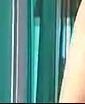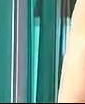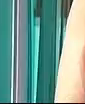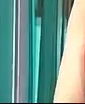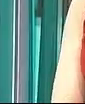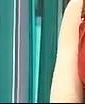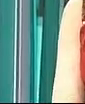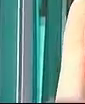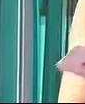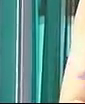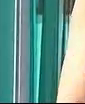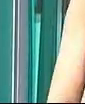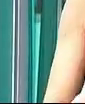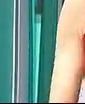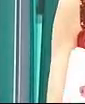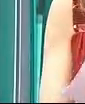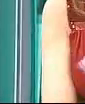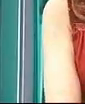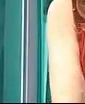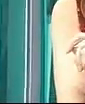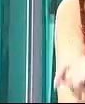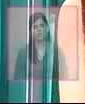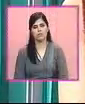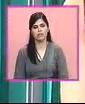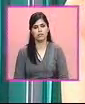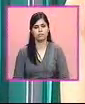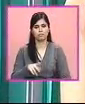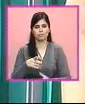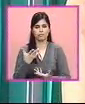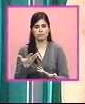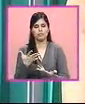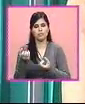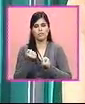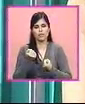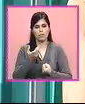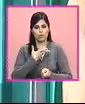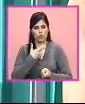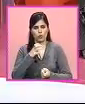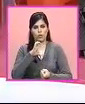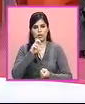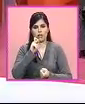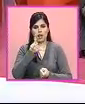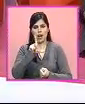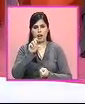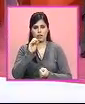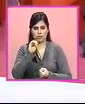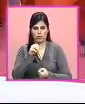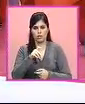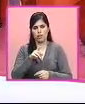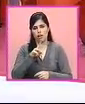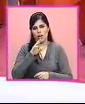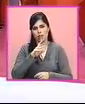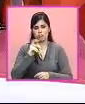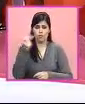segunda parte da Praça da Alegria. Bem-vindo. Vamos receber agora o Dr. Carlos Martins, que já é colaborador habitual da Praça da